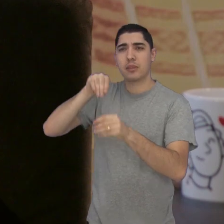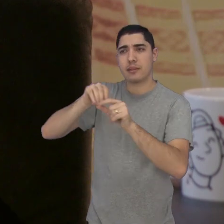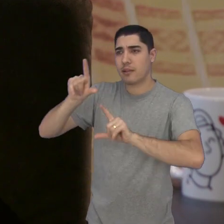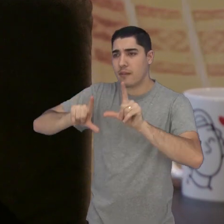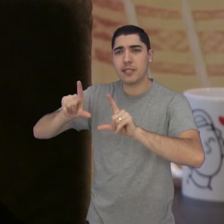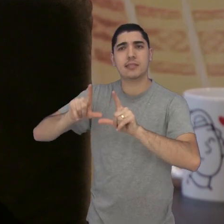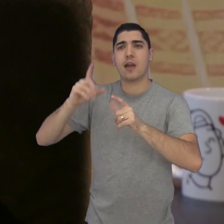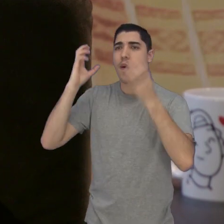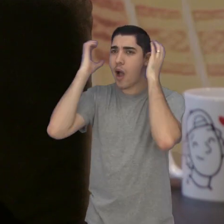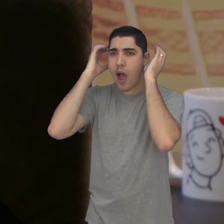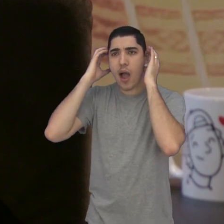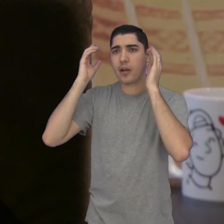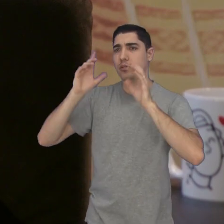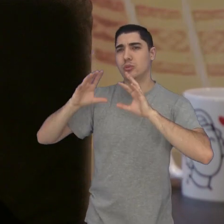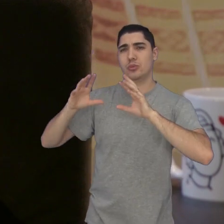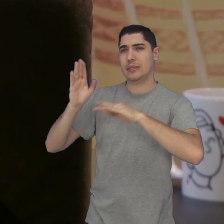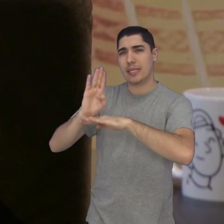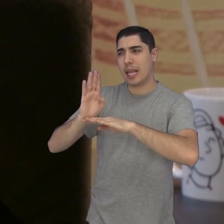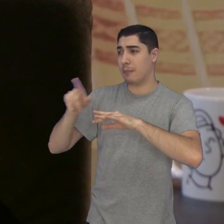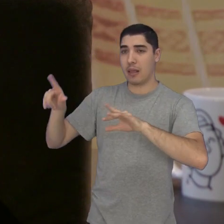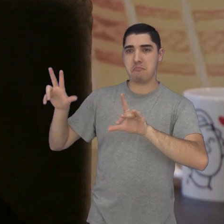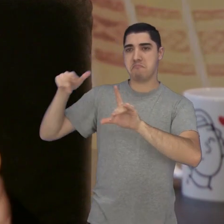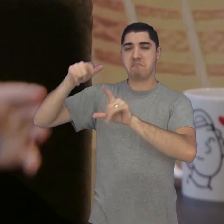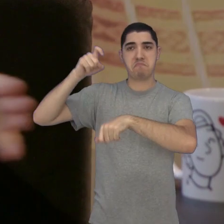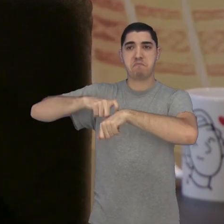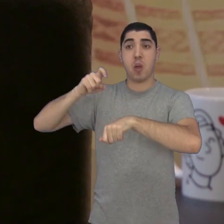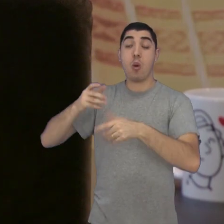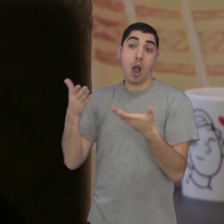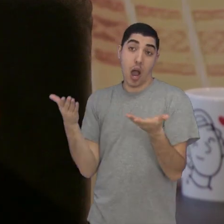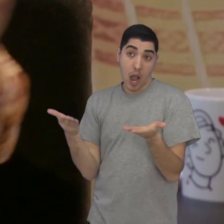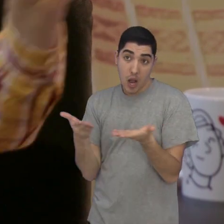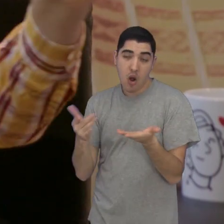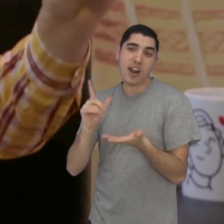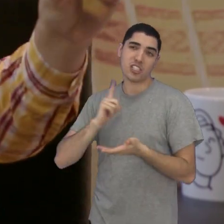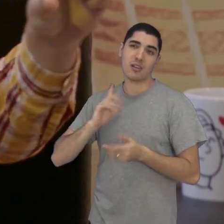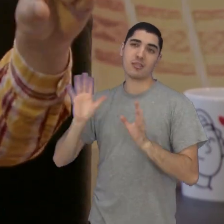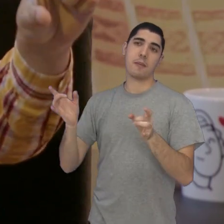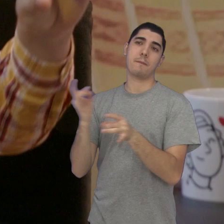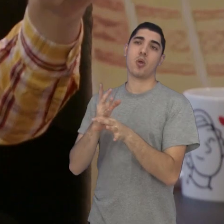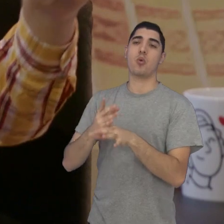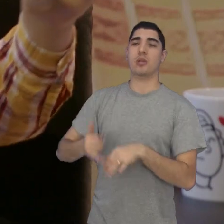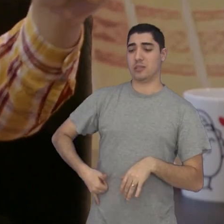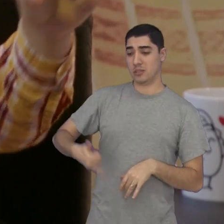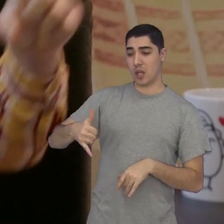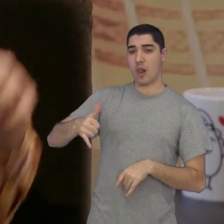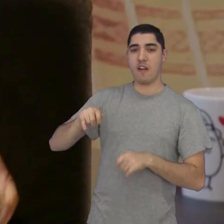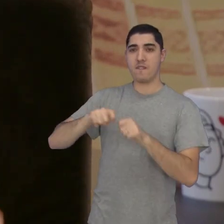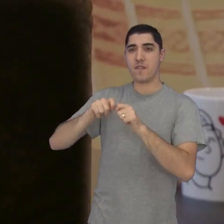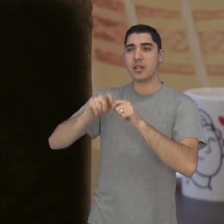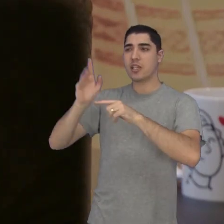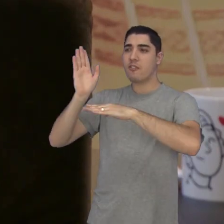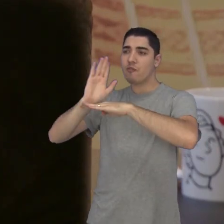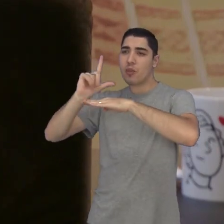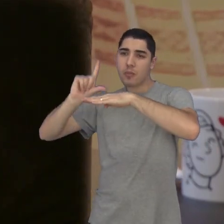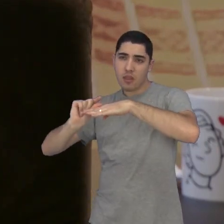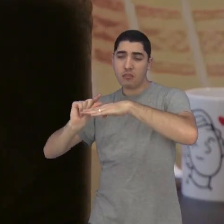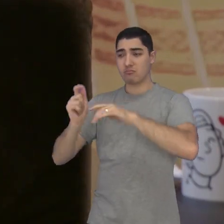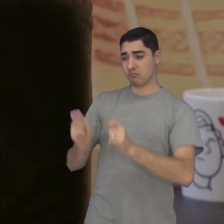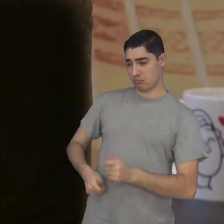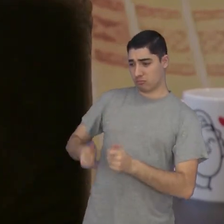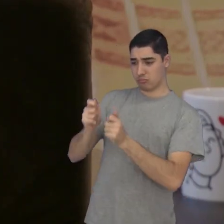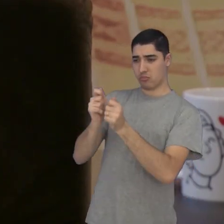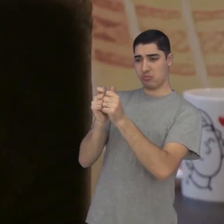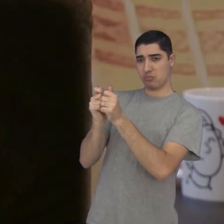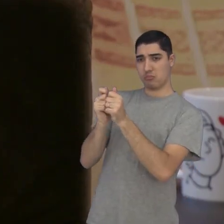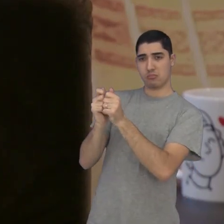rádio, cinema e tal. E naquela época, hoje você tem o celular, né? Você pega, vamos fazer um curta, o celular você grava.